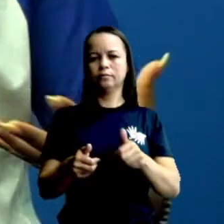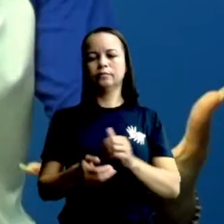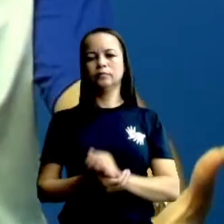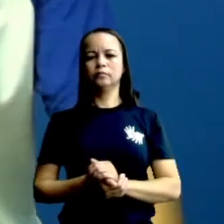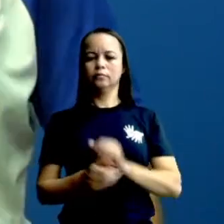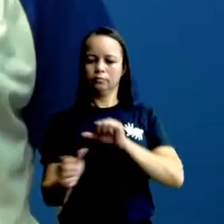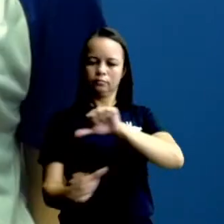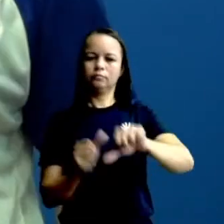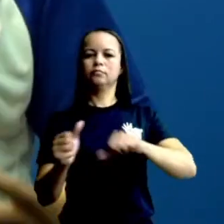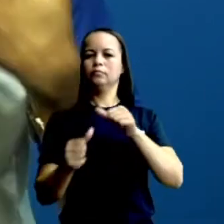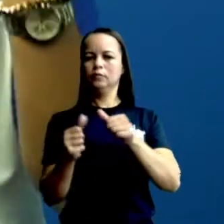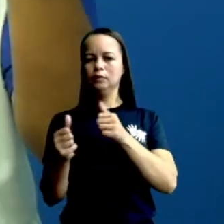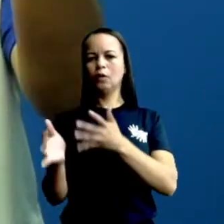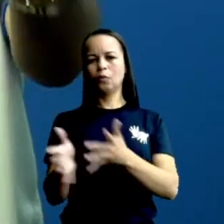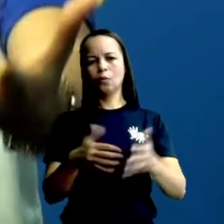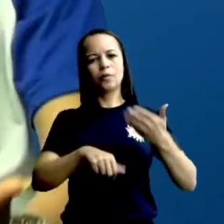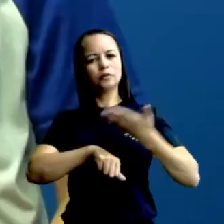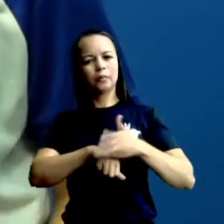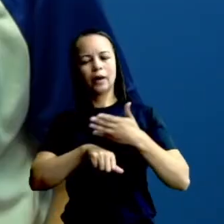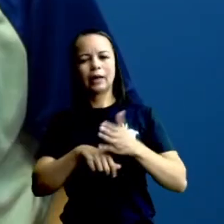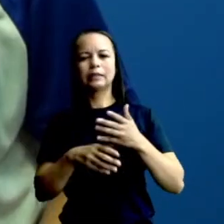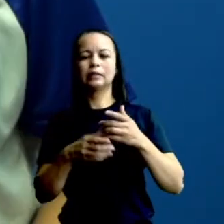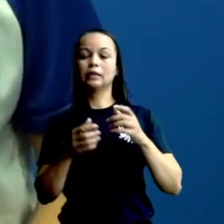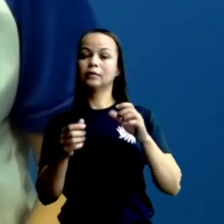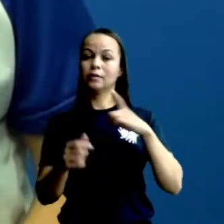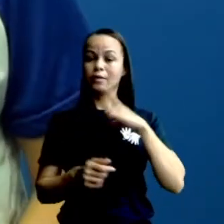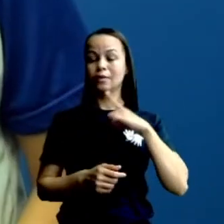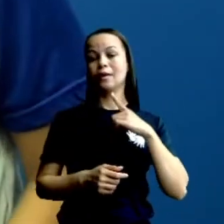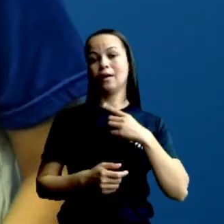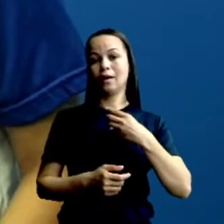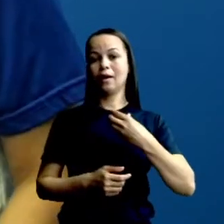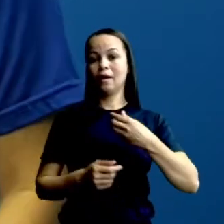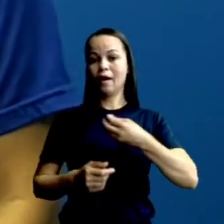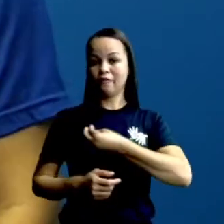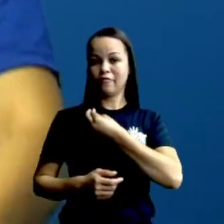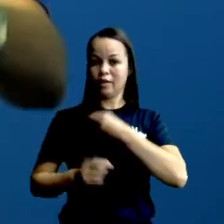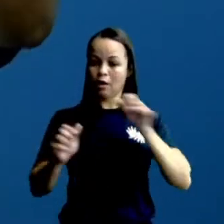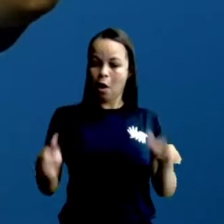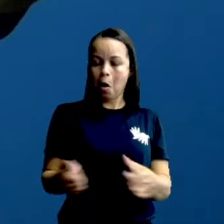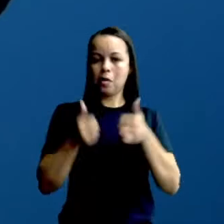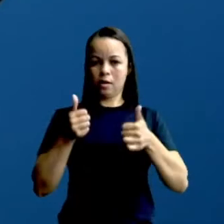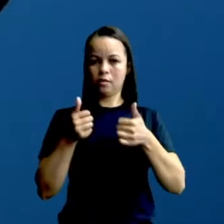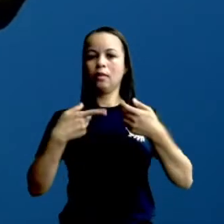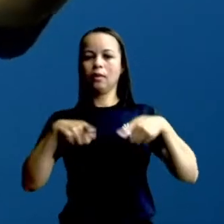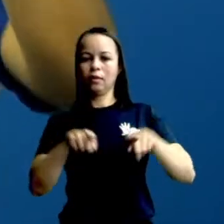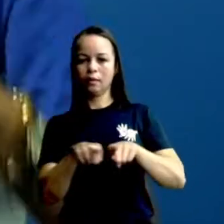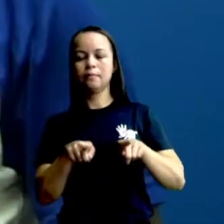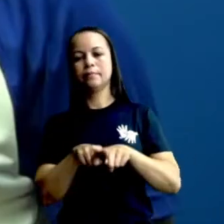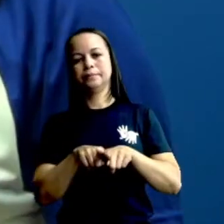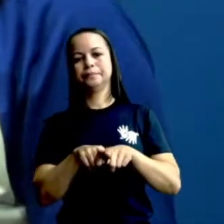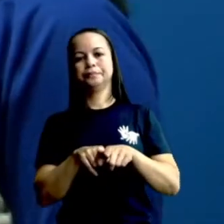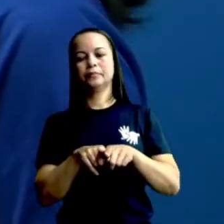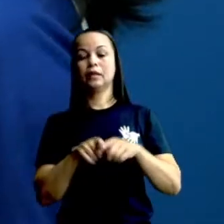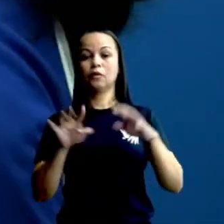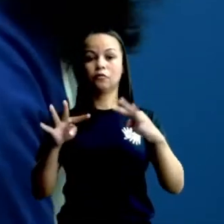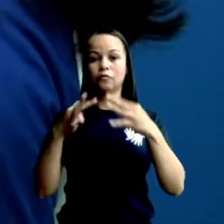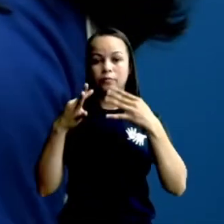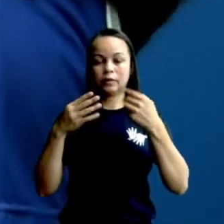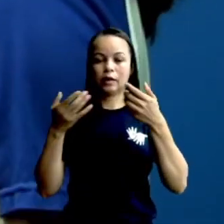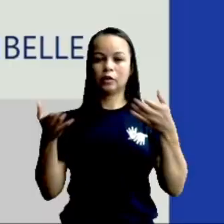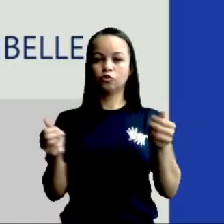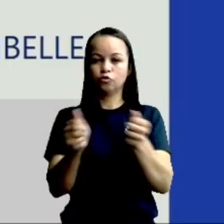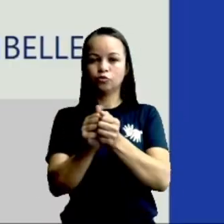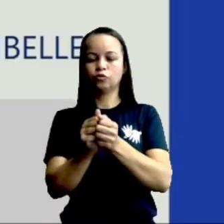E mudar algumas práticas até para ter qualidade de vida também, tá bom? Então, simbora, foca aqui comigo na